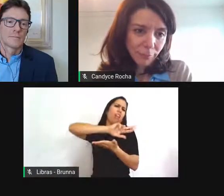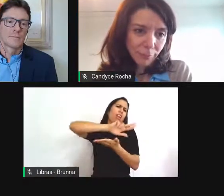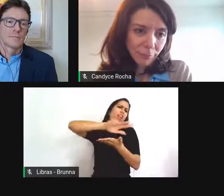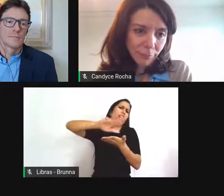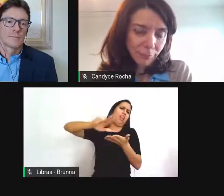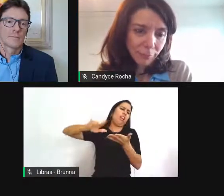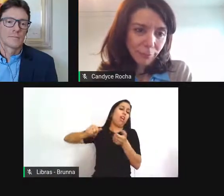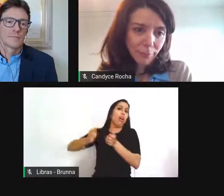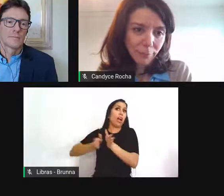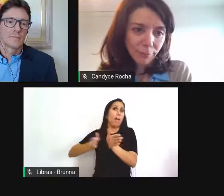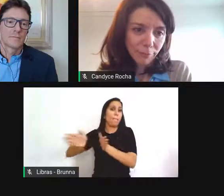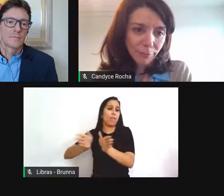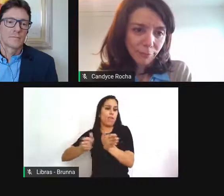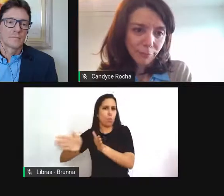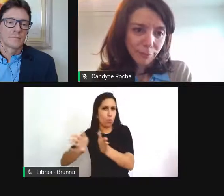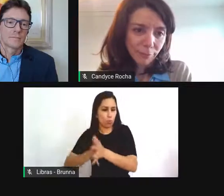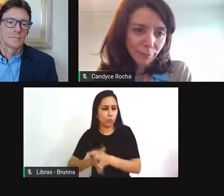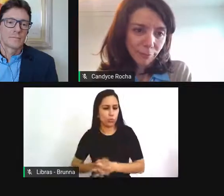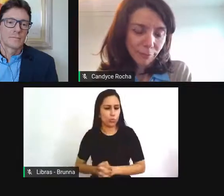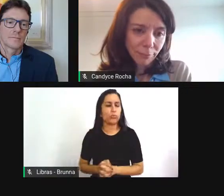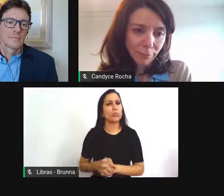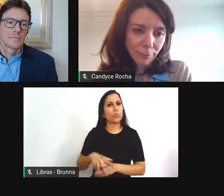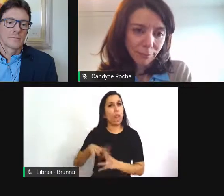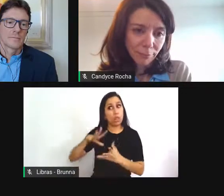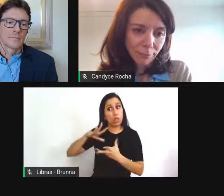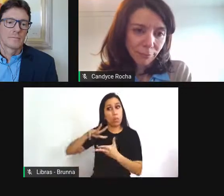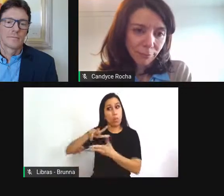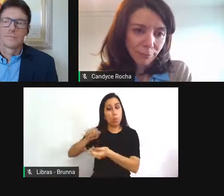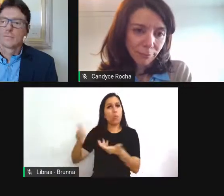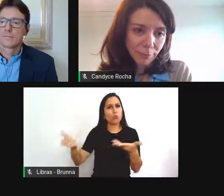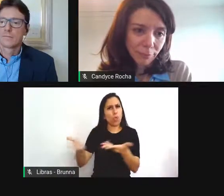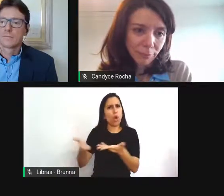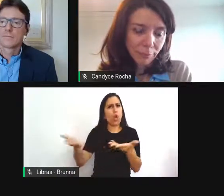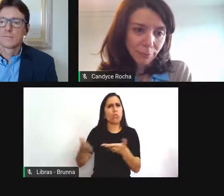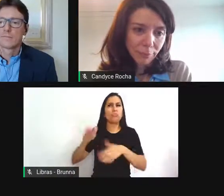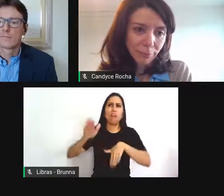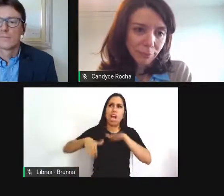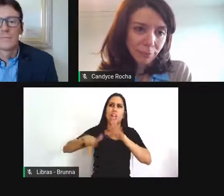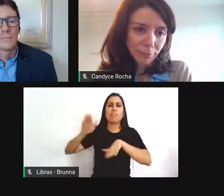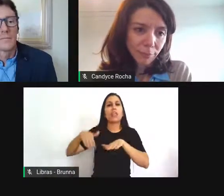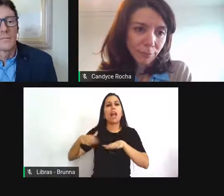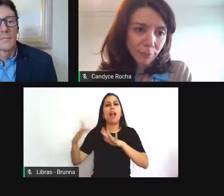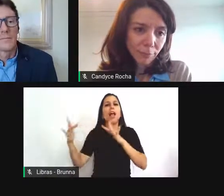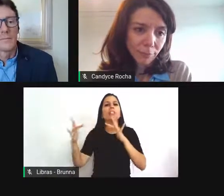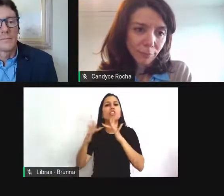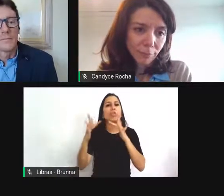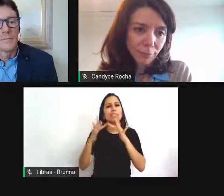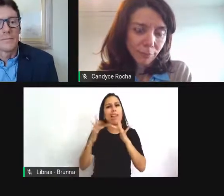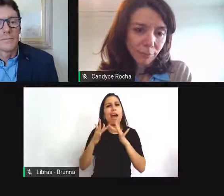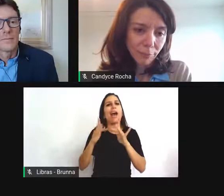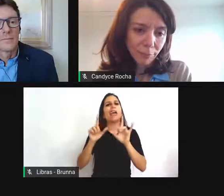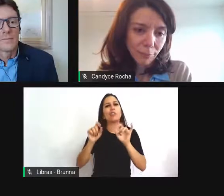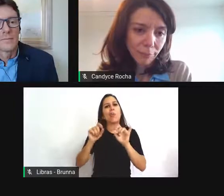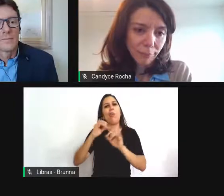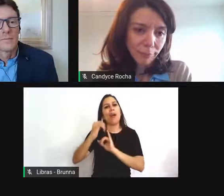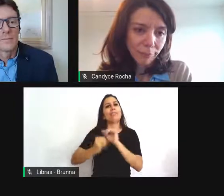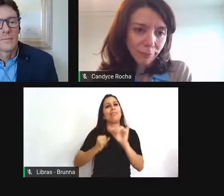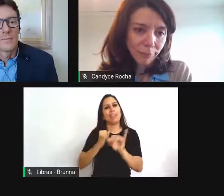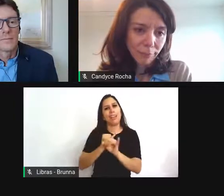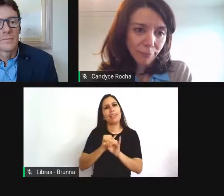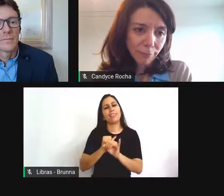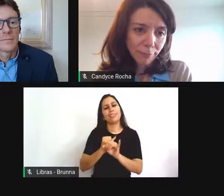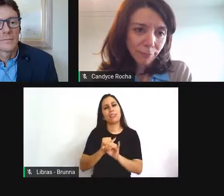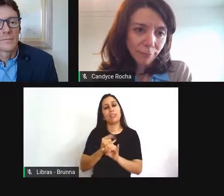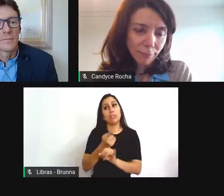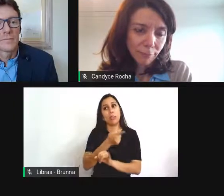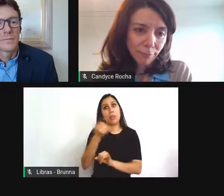caminhos, né, no mundo atual, geralmente associados à internet, né, que